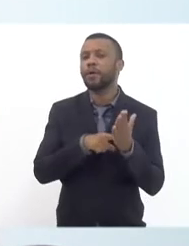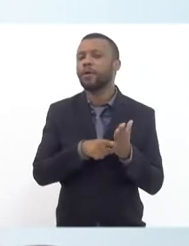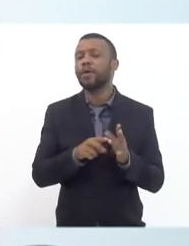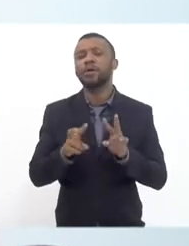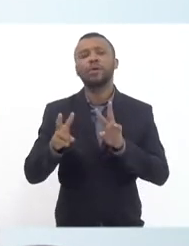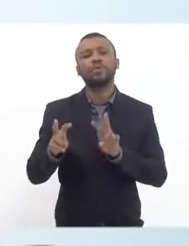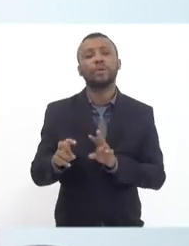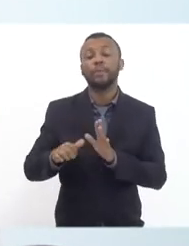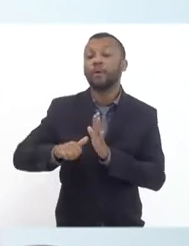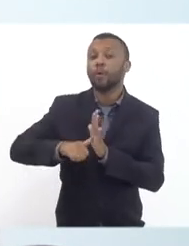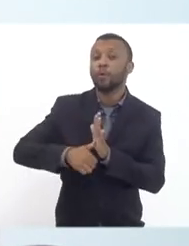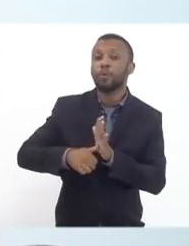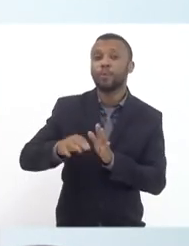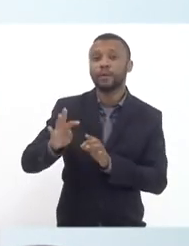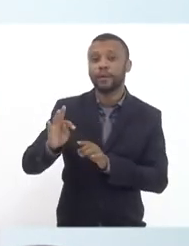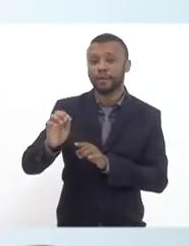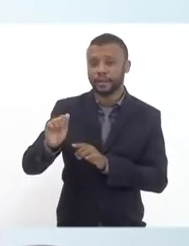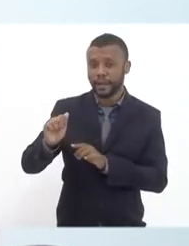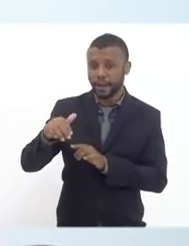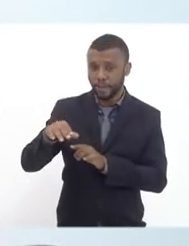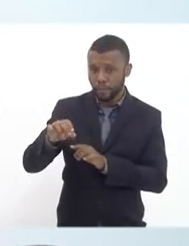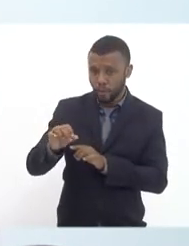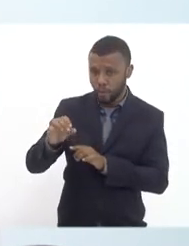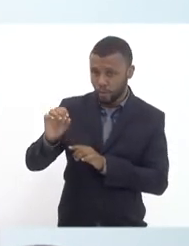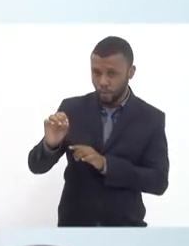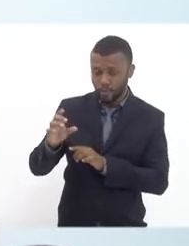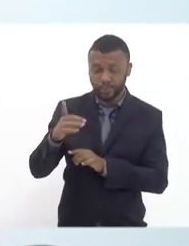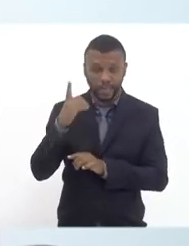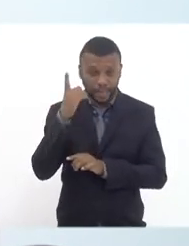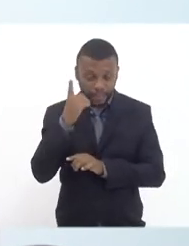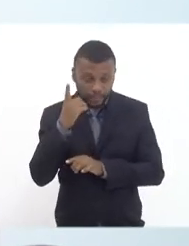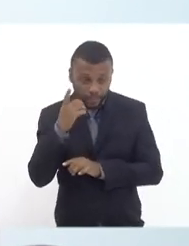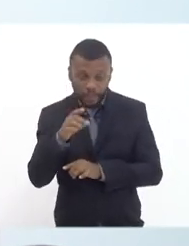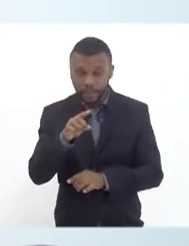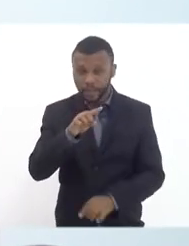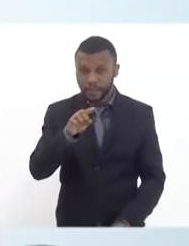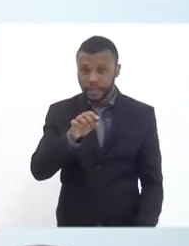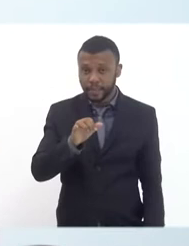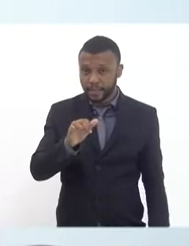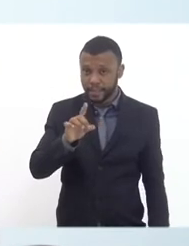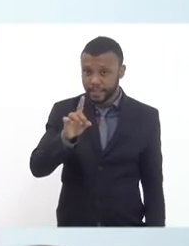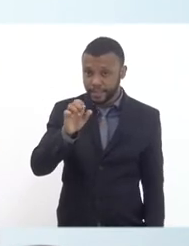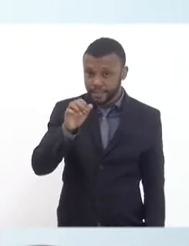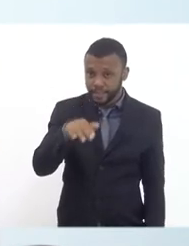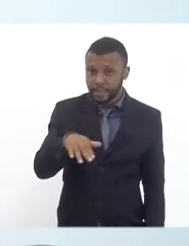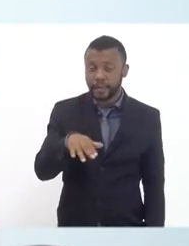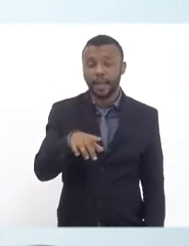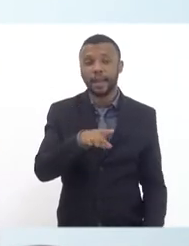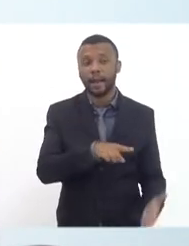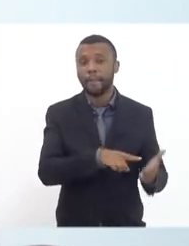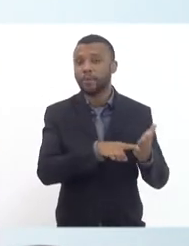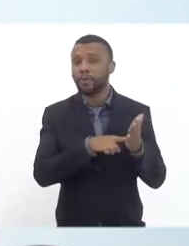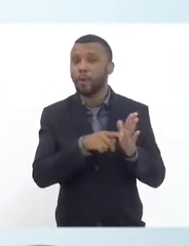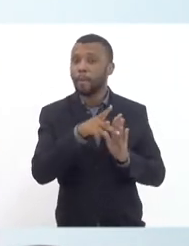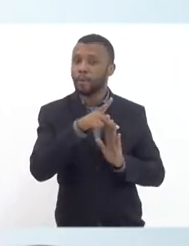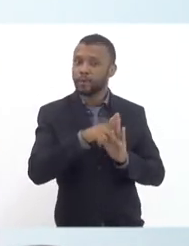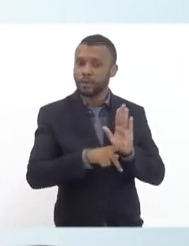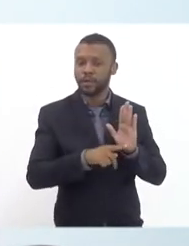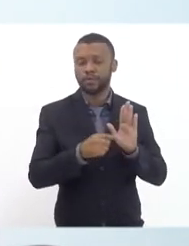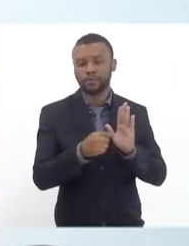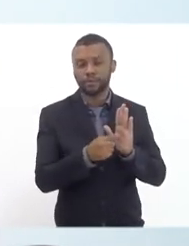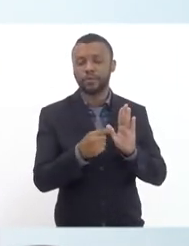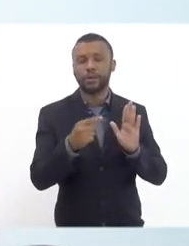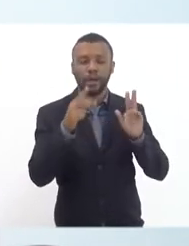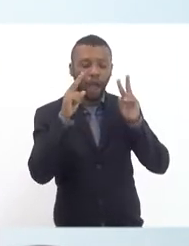Tamoio. E a deputada Zeidan, ela apresentou lá o projeto de tombamento